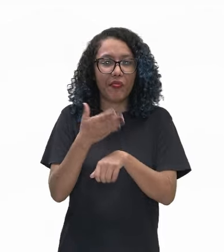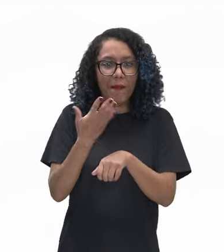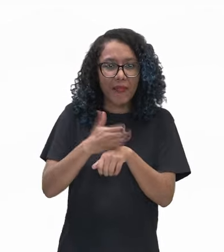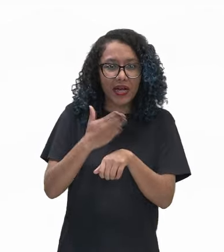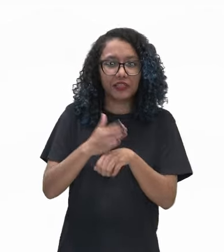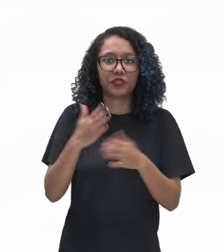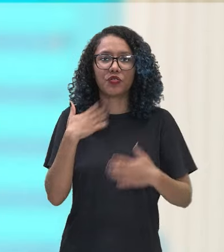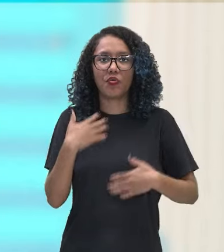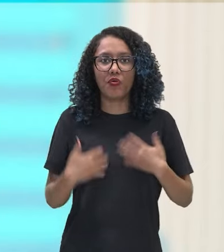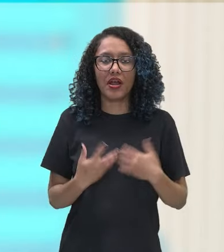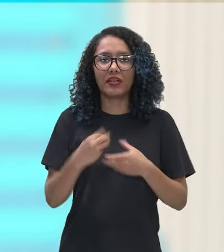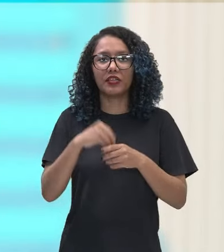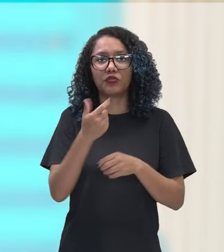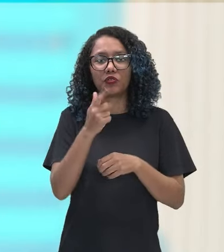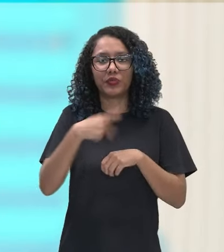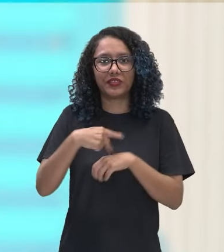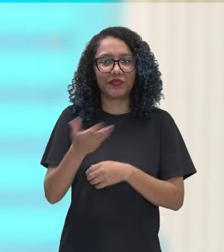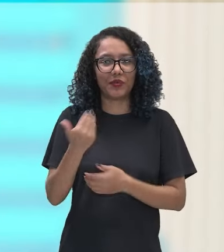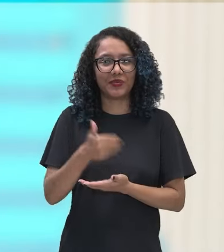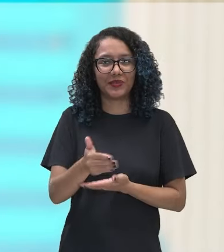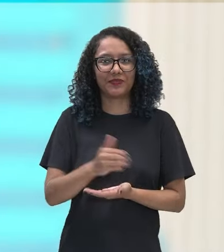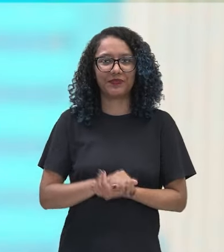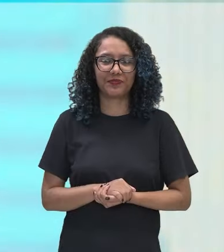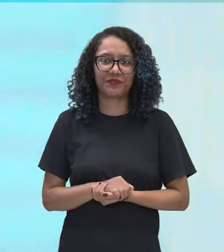países. Vamos iniciar nossa aula?